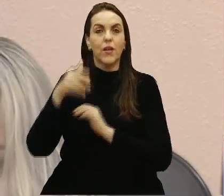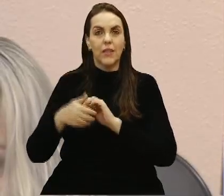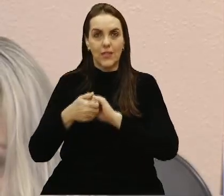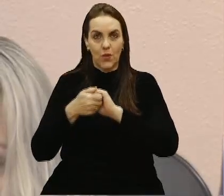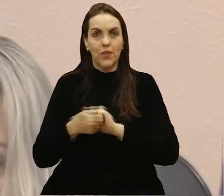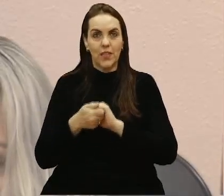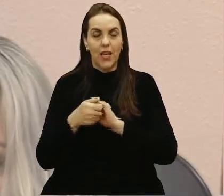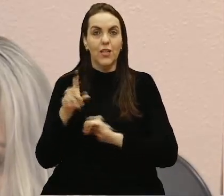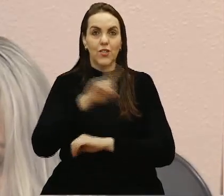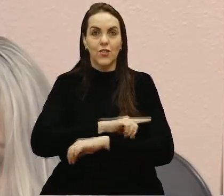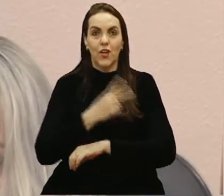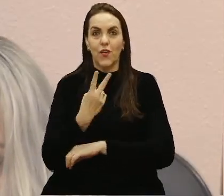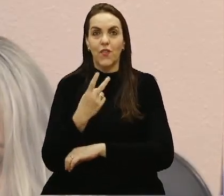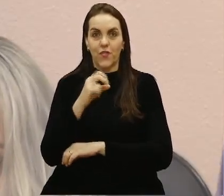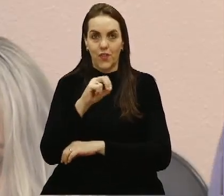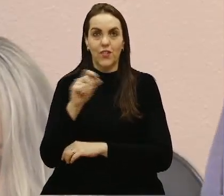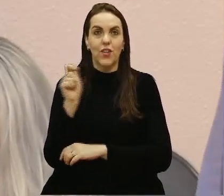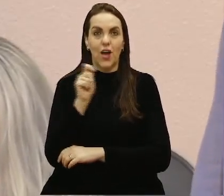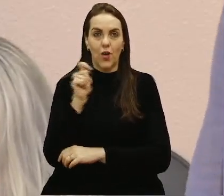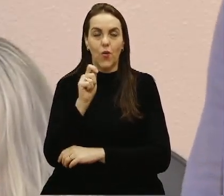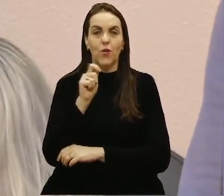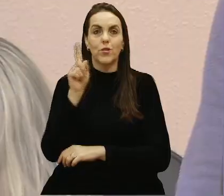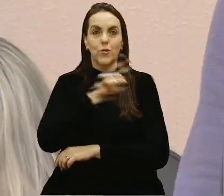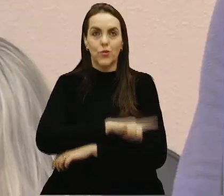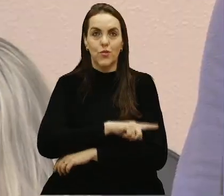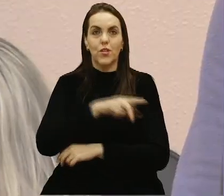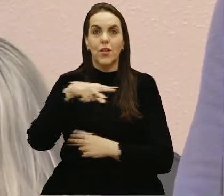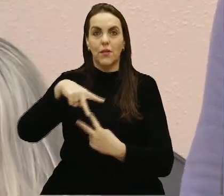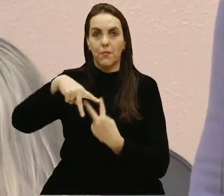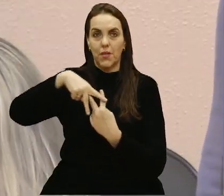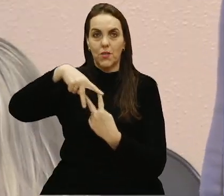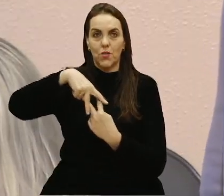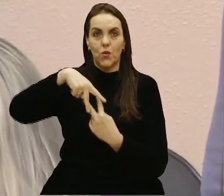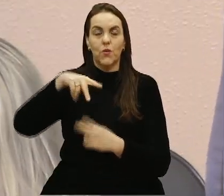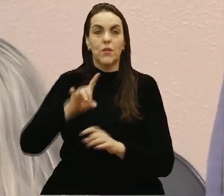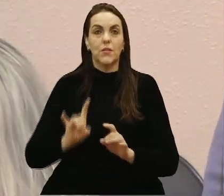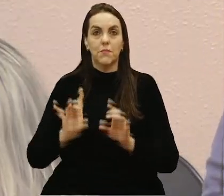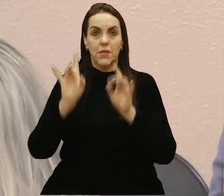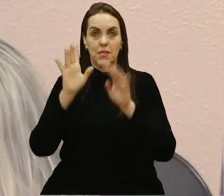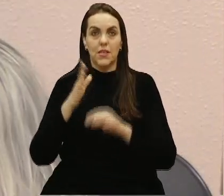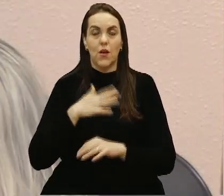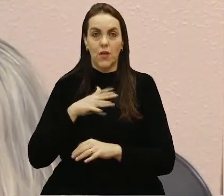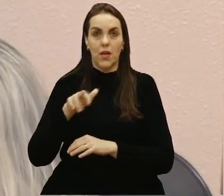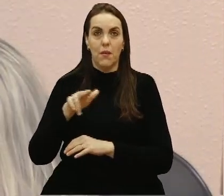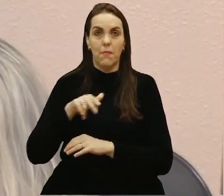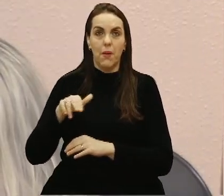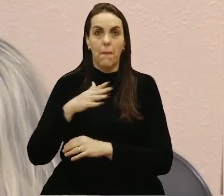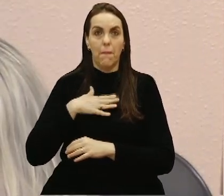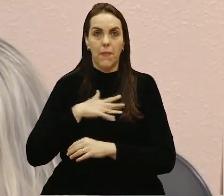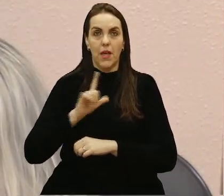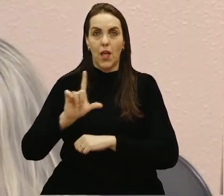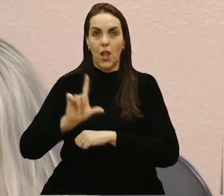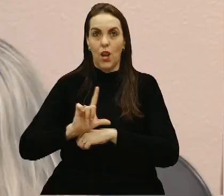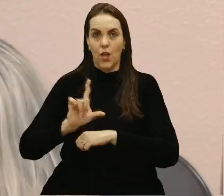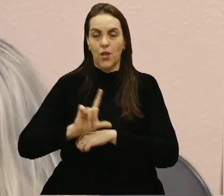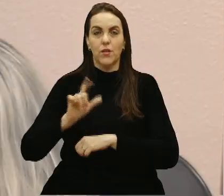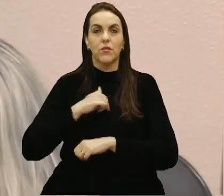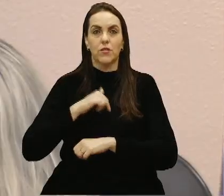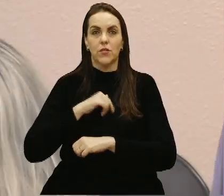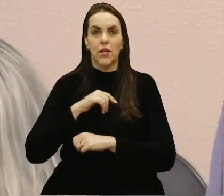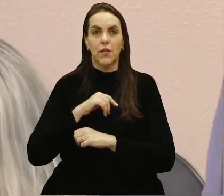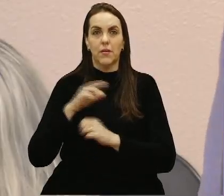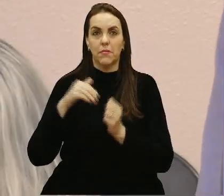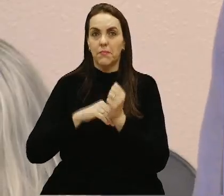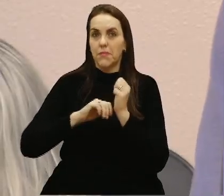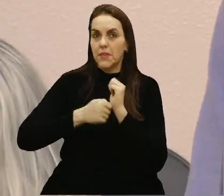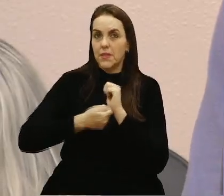dia 20 de agosto, dia do maçom, em especial aos irmãos da minha loja, Mistério e Honra, então, aqui